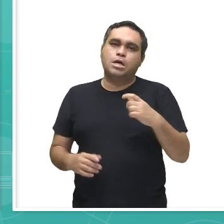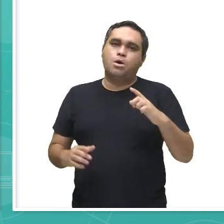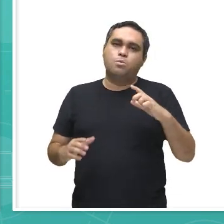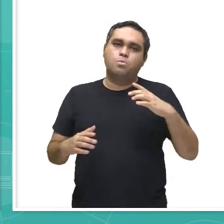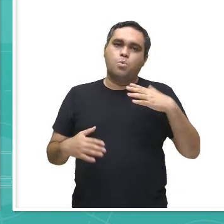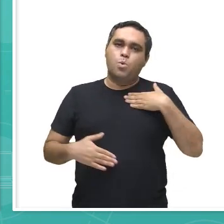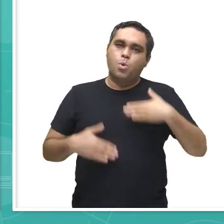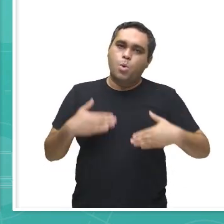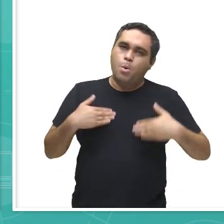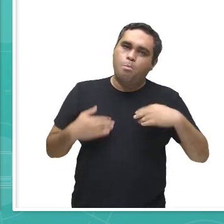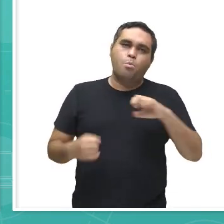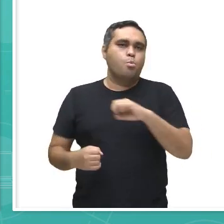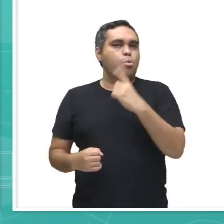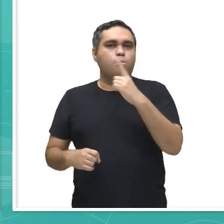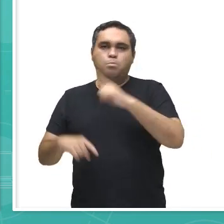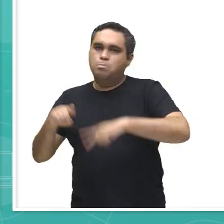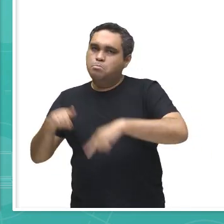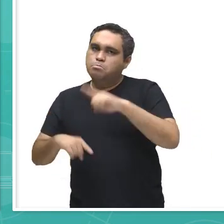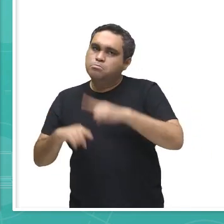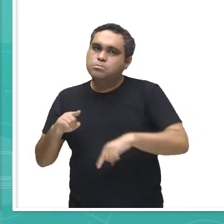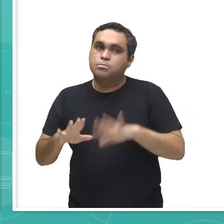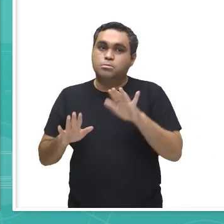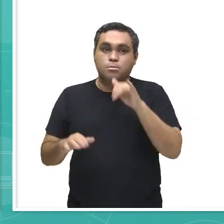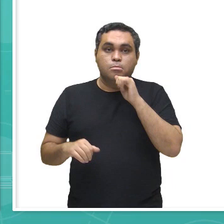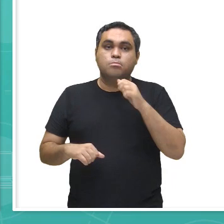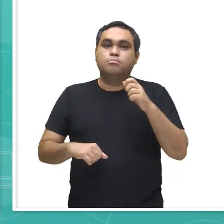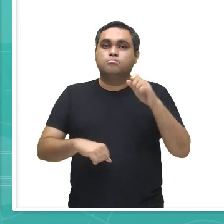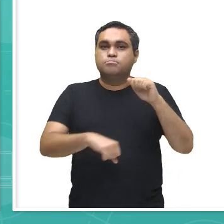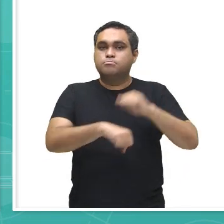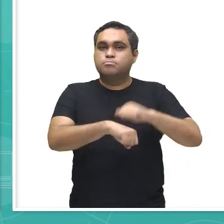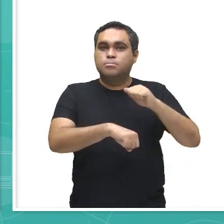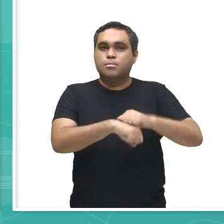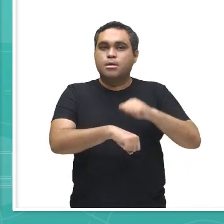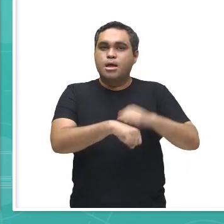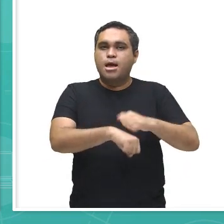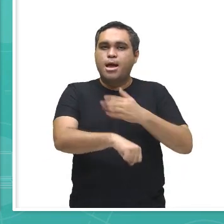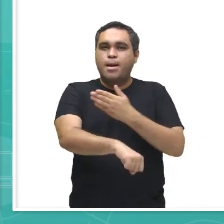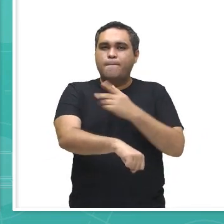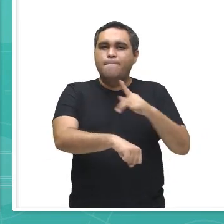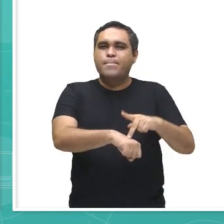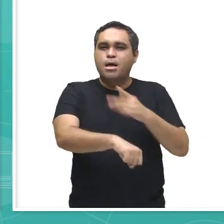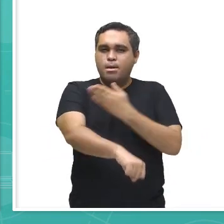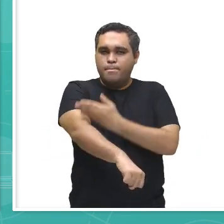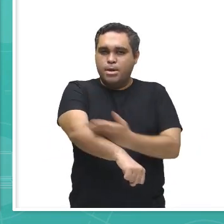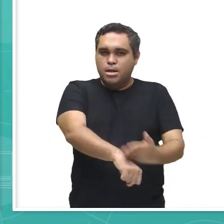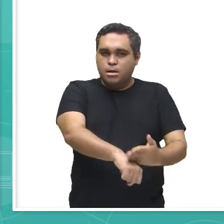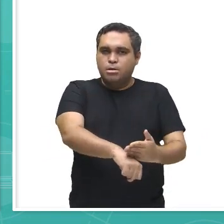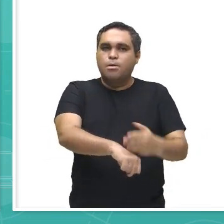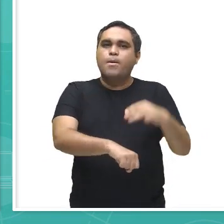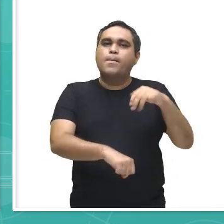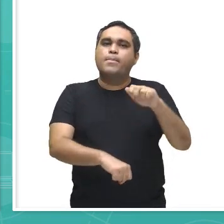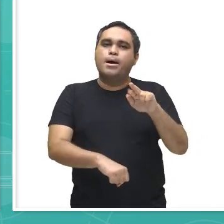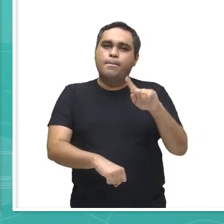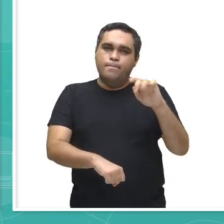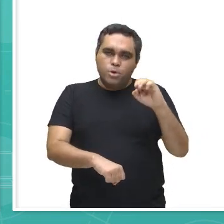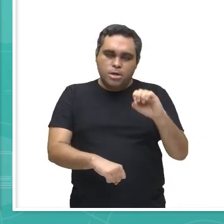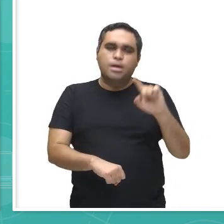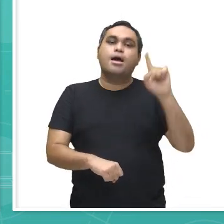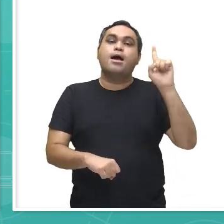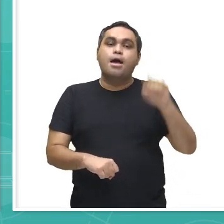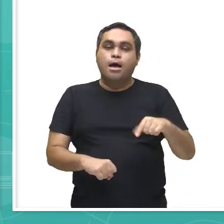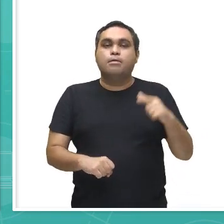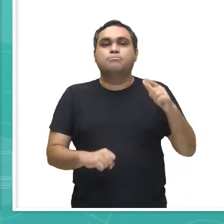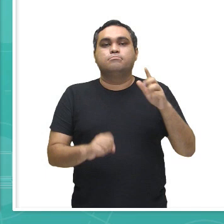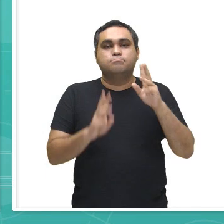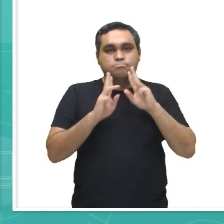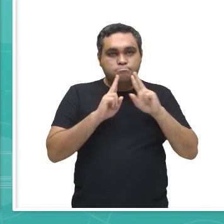mármore. O bloco de mármore é um pedaço ali, né? É um espaço delimitado de uma determinada matéria. Então, o bloco de